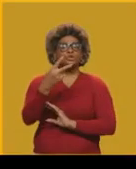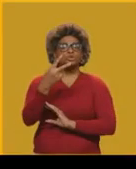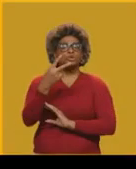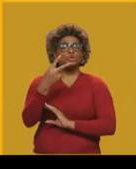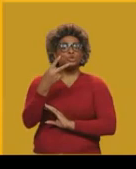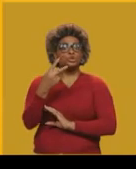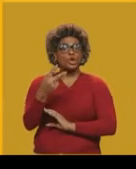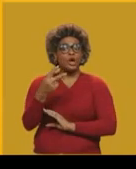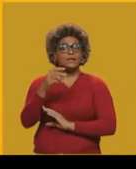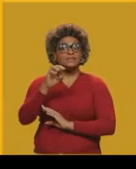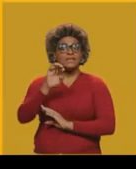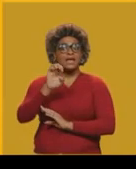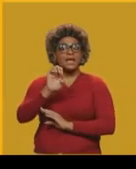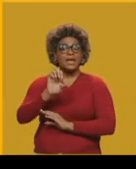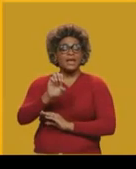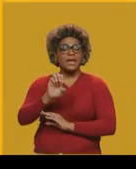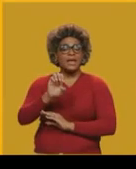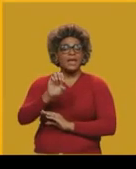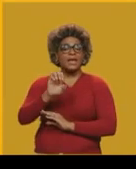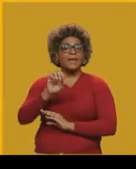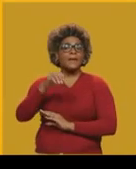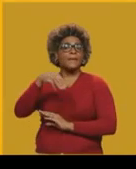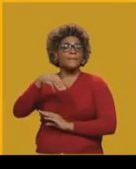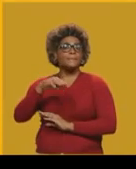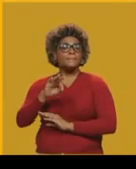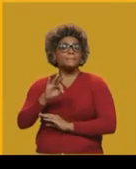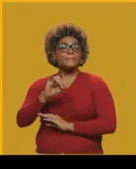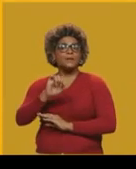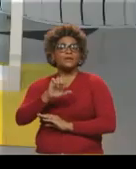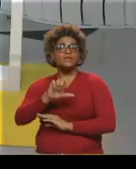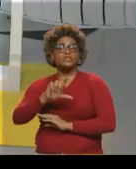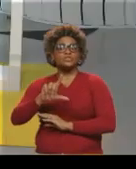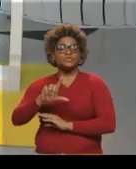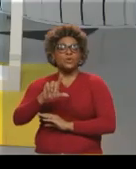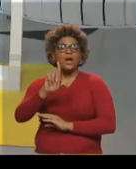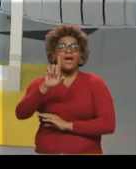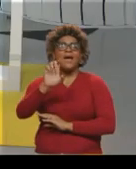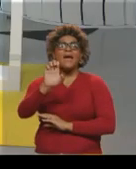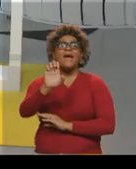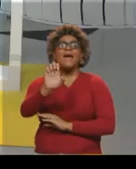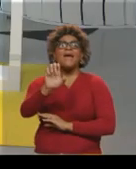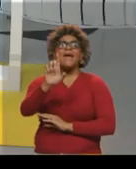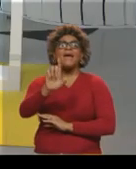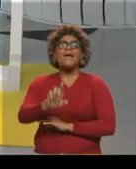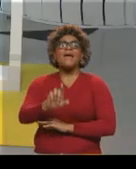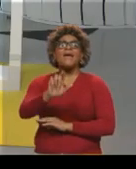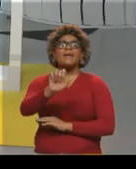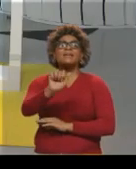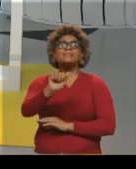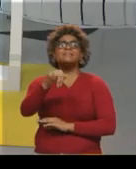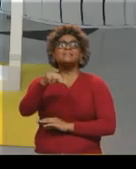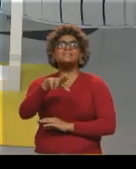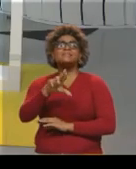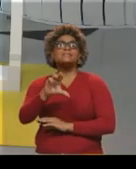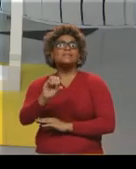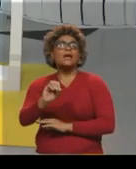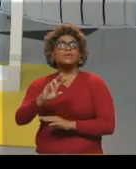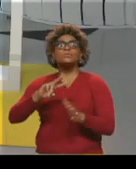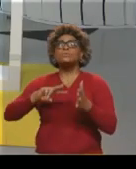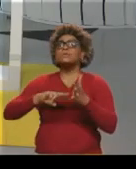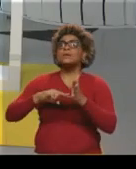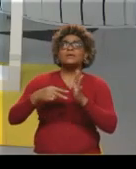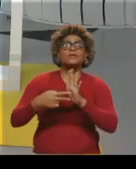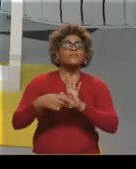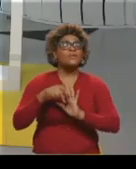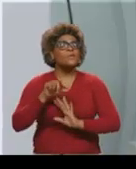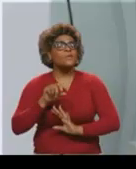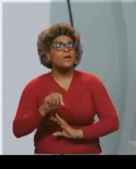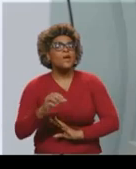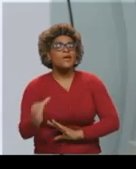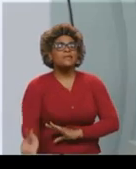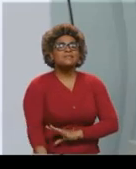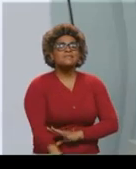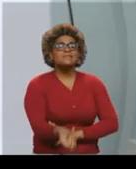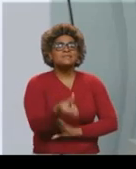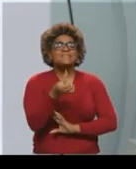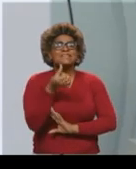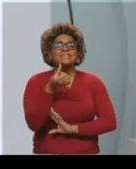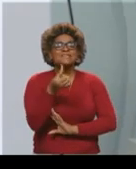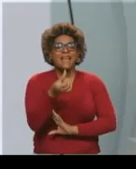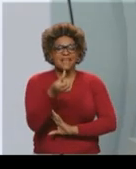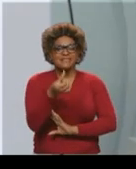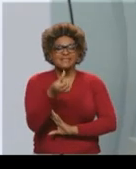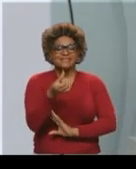2,2-dimetilhexano. Então, olha só, gente, se é hexano, quer dizer que eu tenho 6 carbonos. Então, vamos lá?